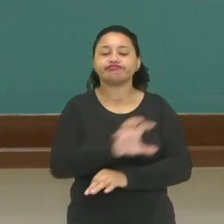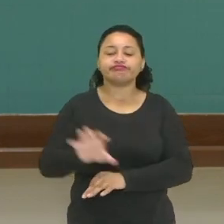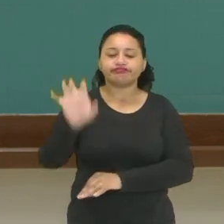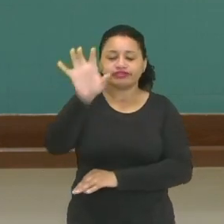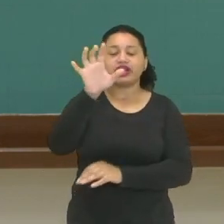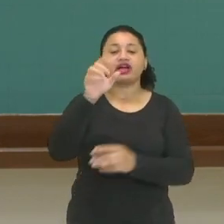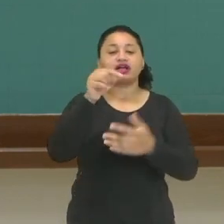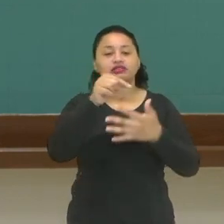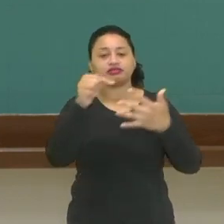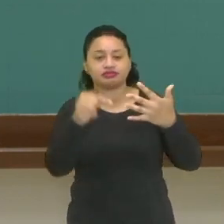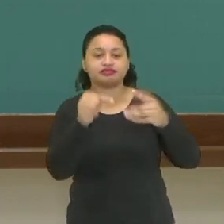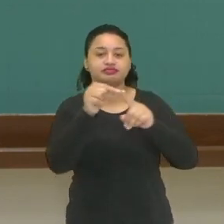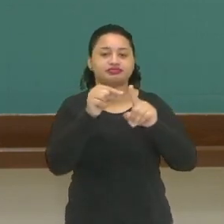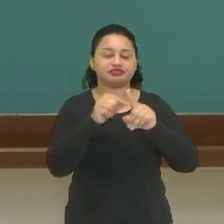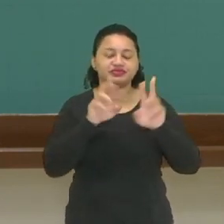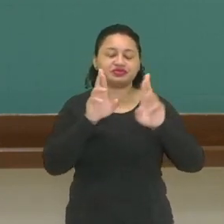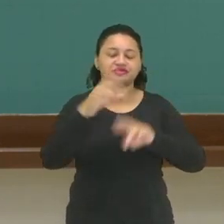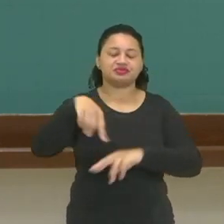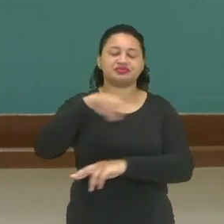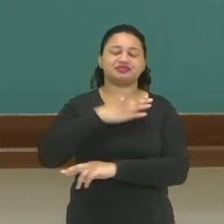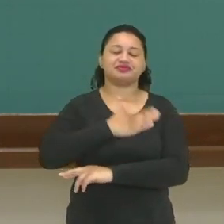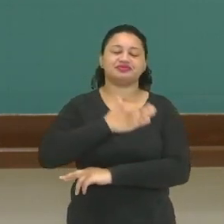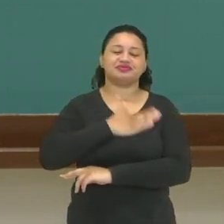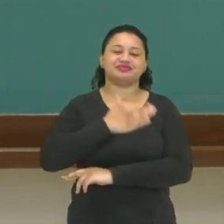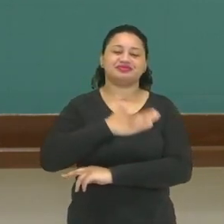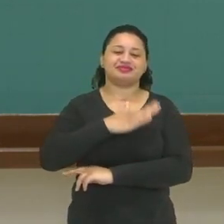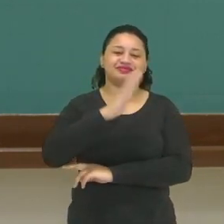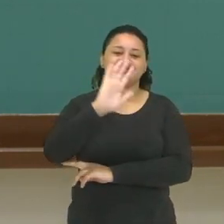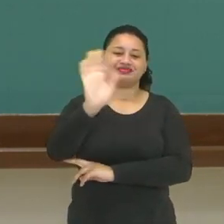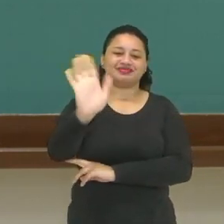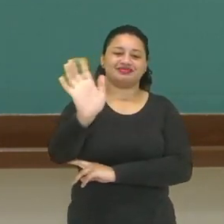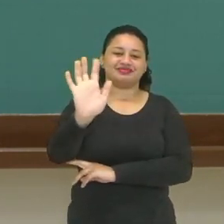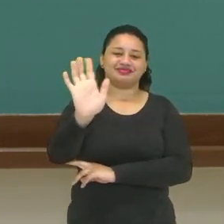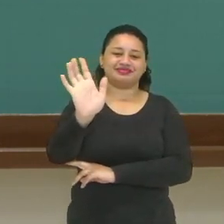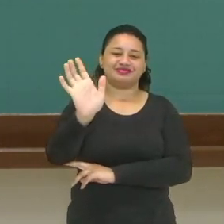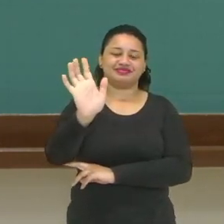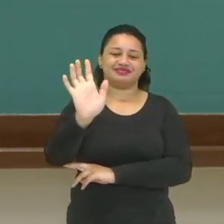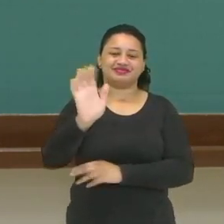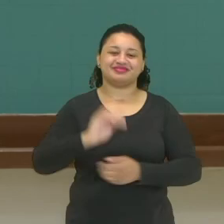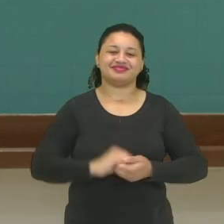de modalidade. Espero que vocês tenham gostado desse vídeo. Até o nosso